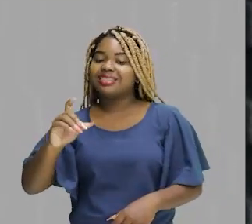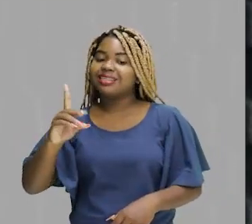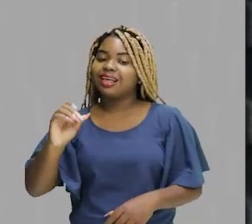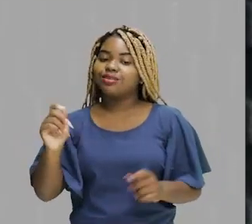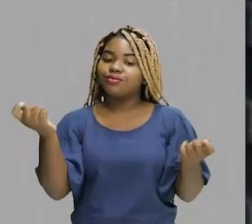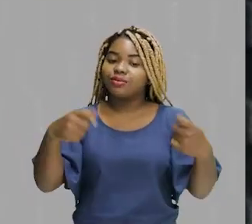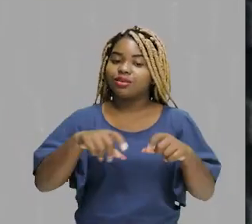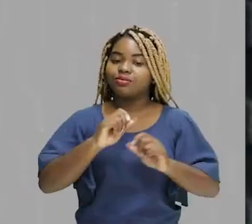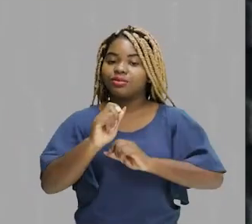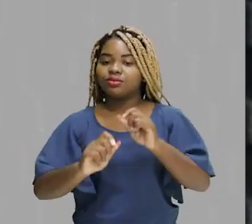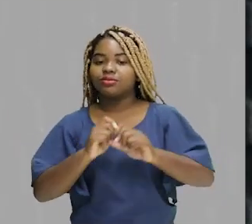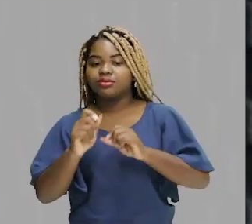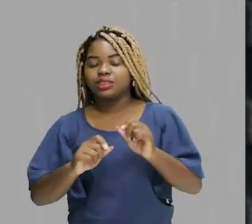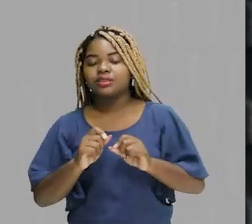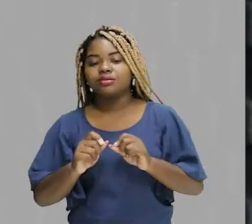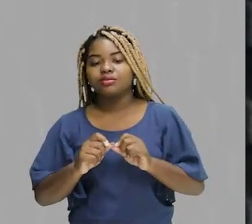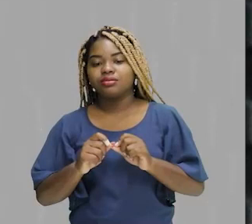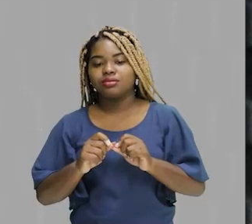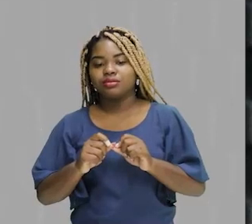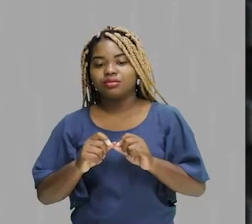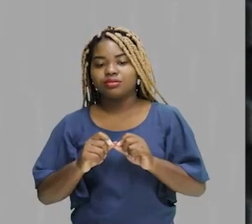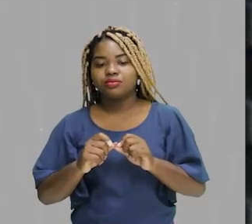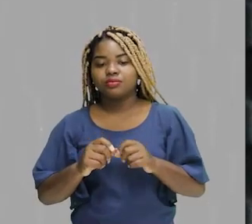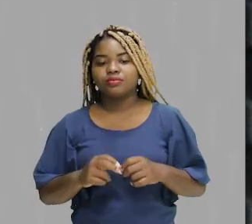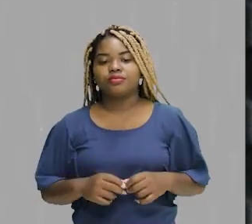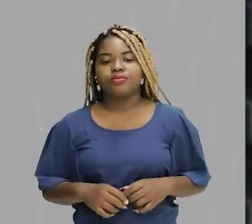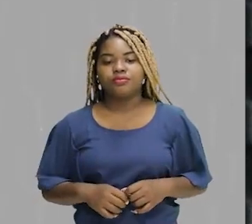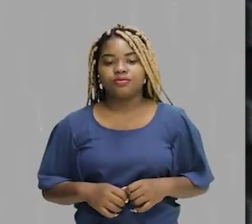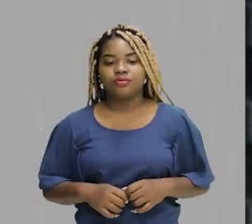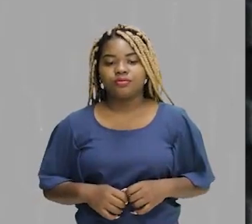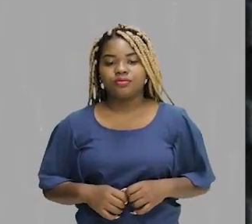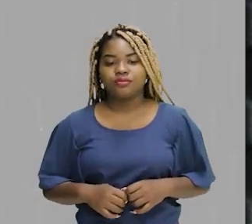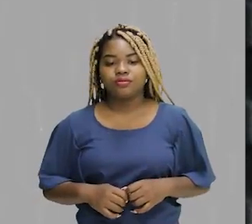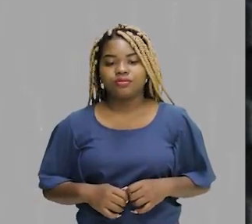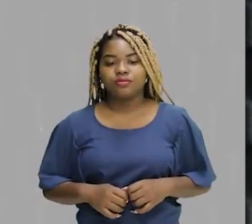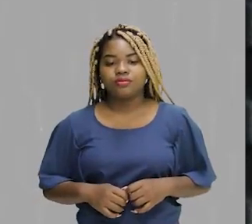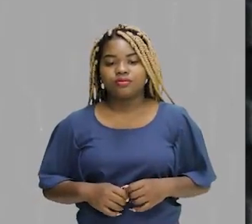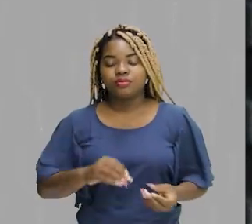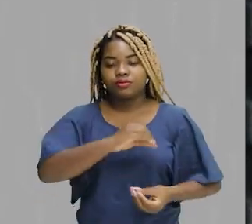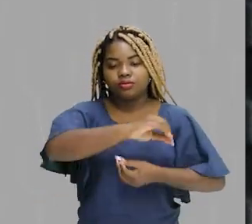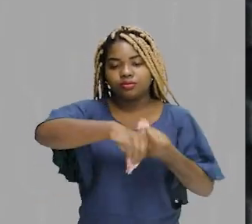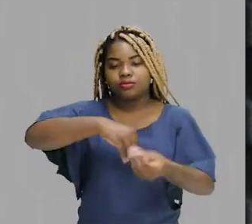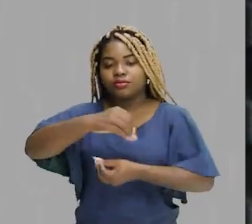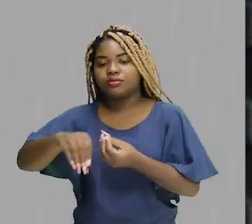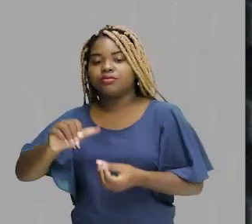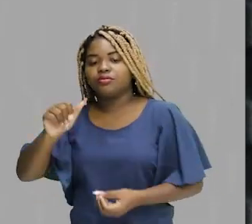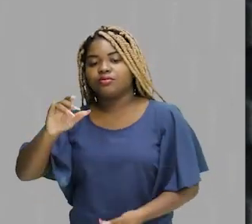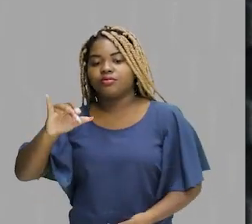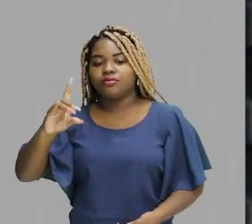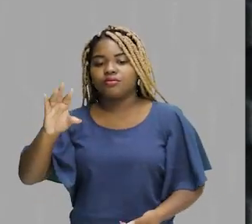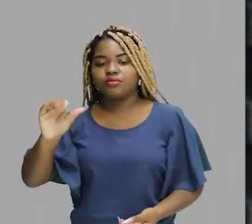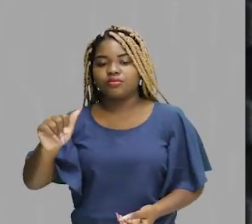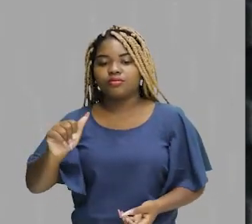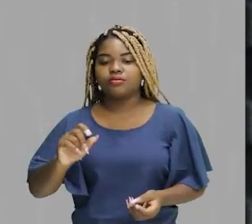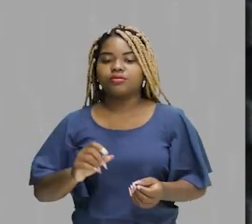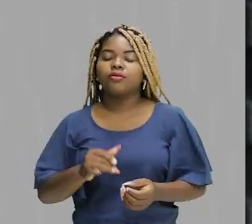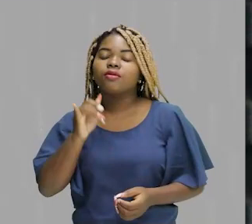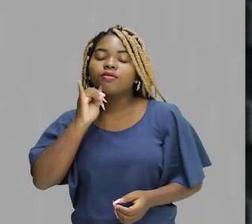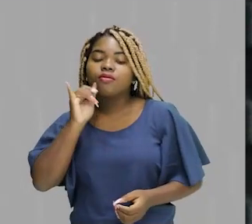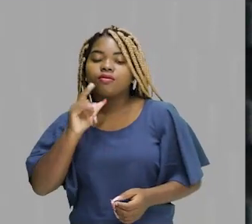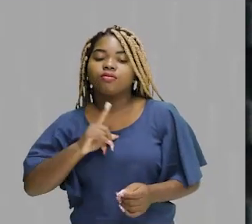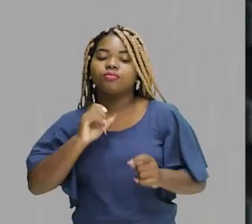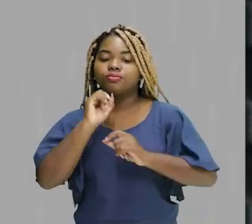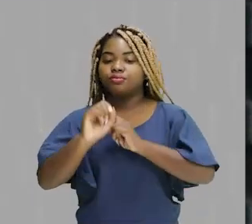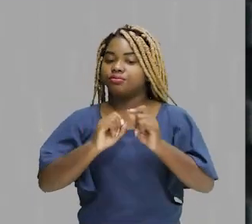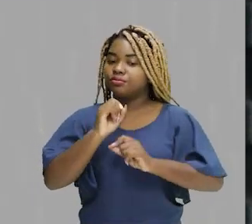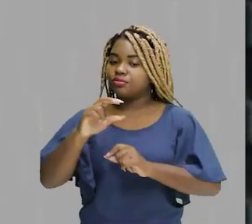liberado em solução aquosa, tornando essa solução uma solução ácida. Como exemplo, nós